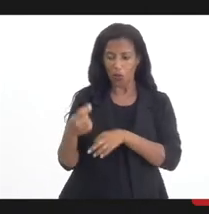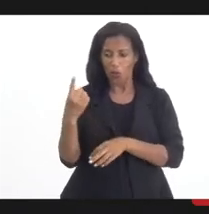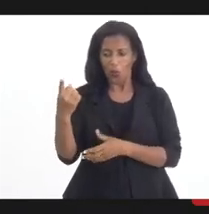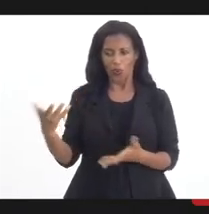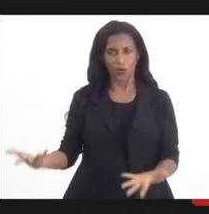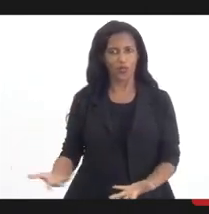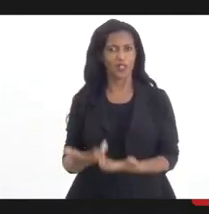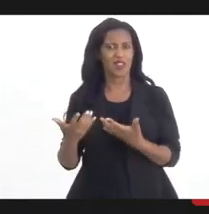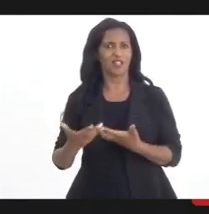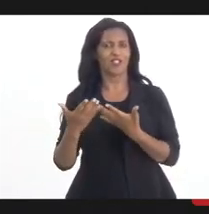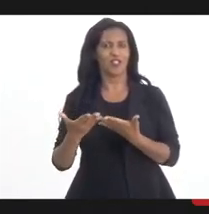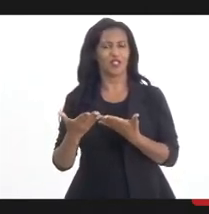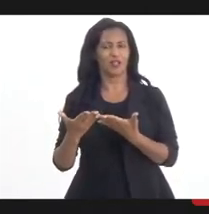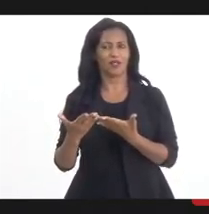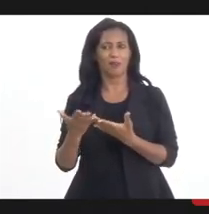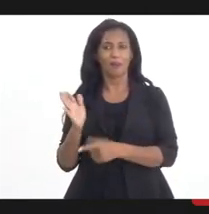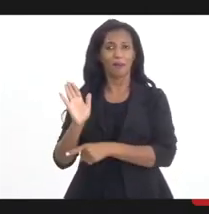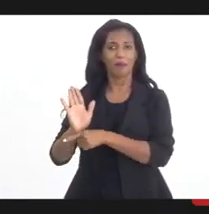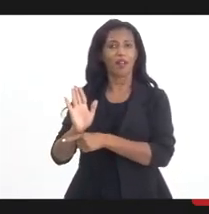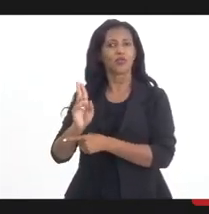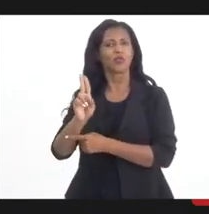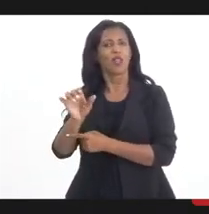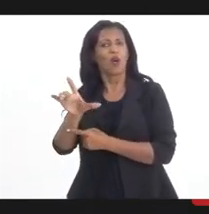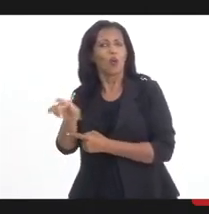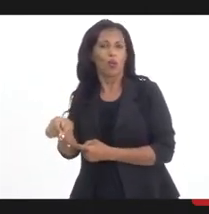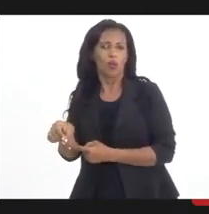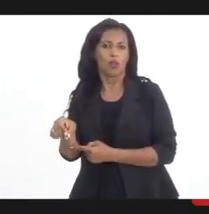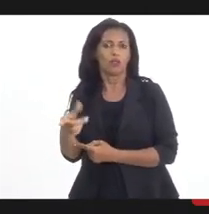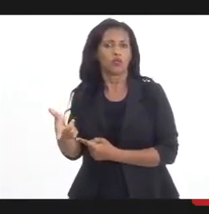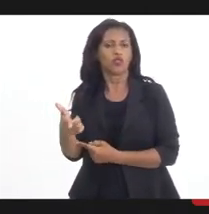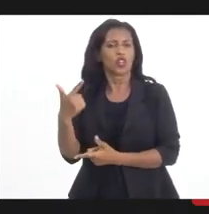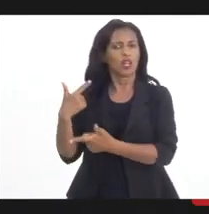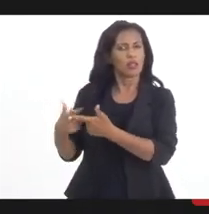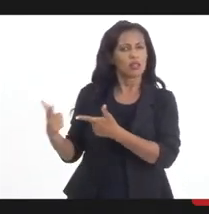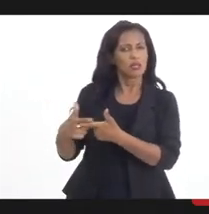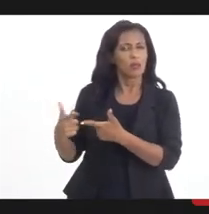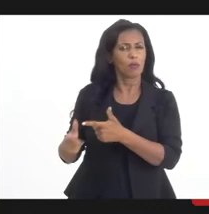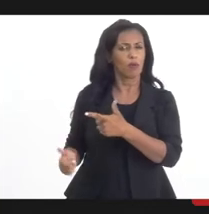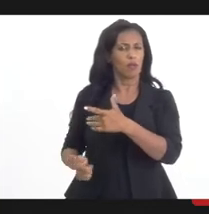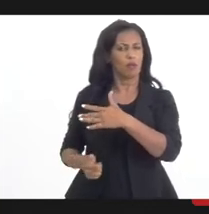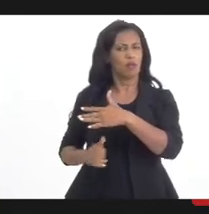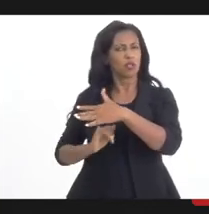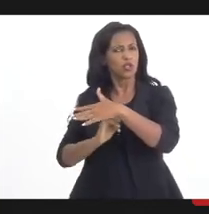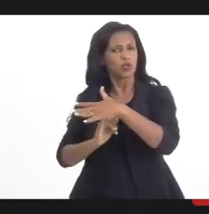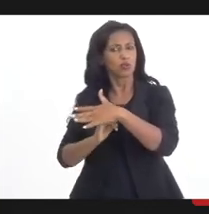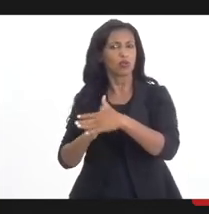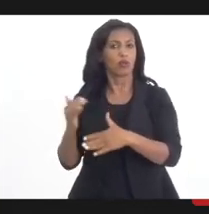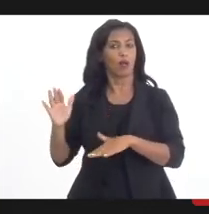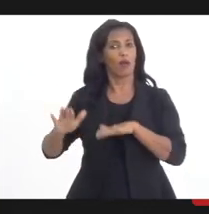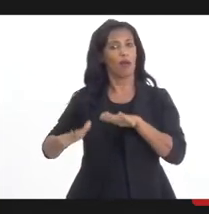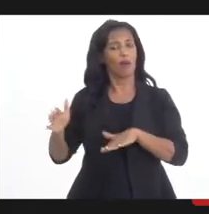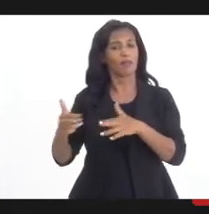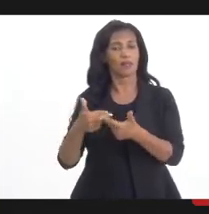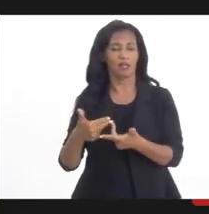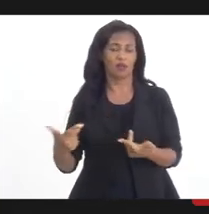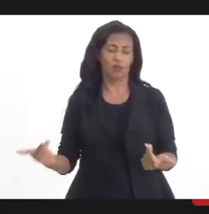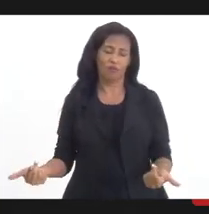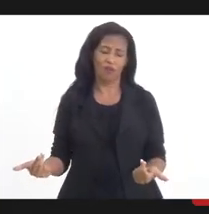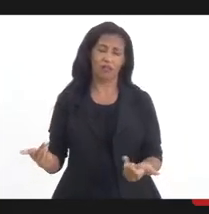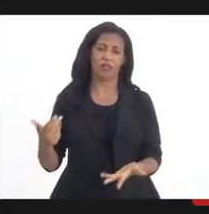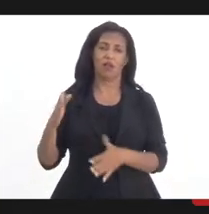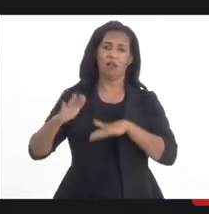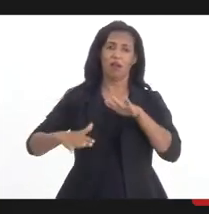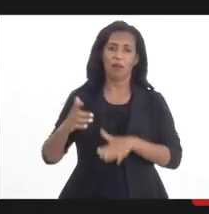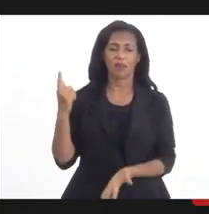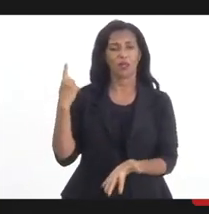iniciativa sequer para tirar o UESA dessa situação de indigência institucional, apesar da qualificação, apesar da luta,